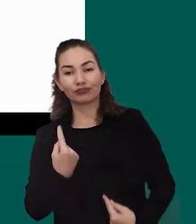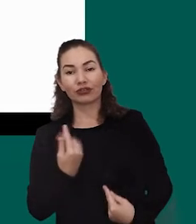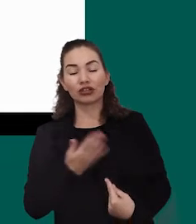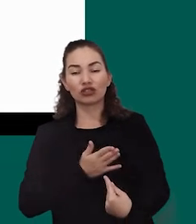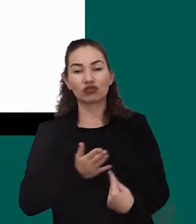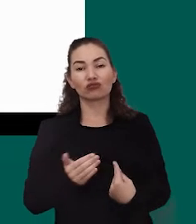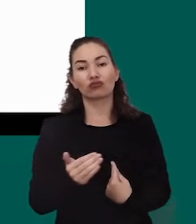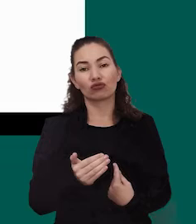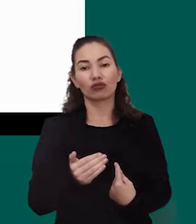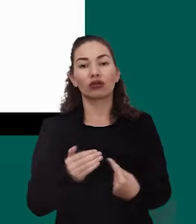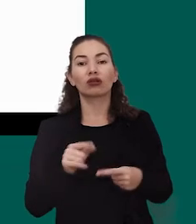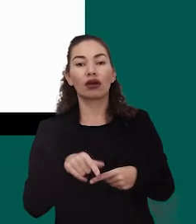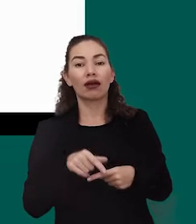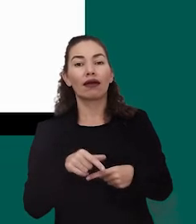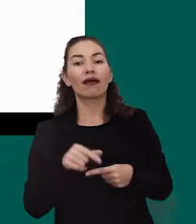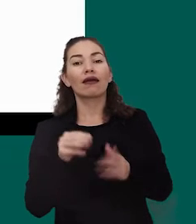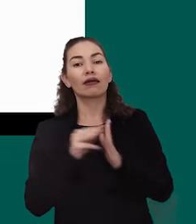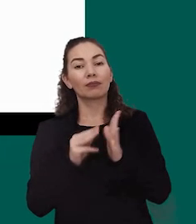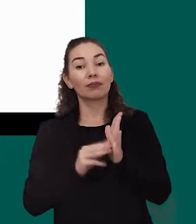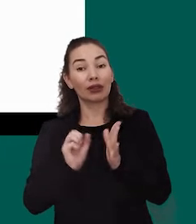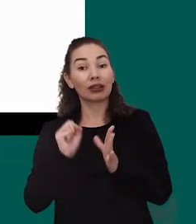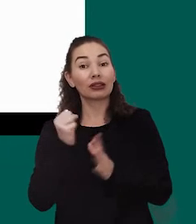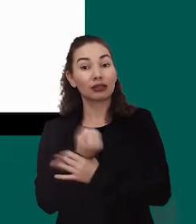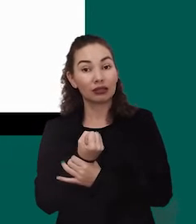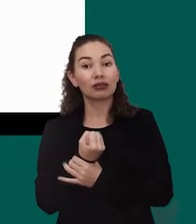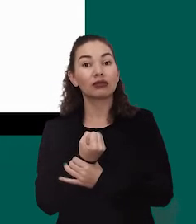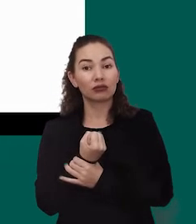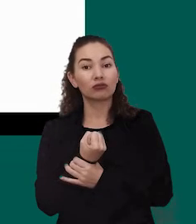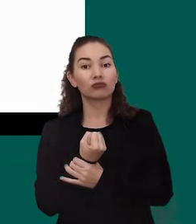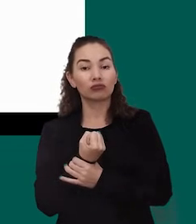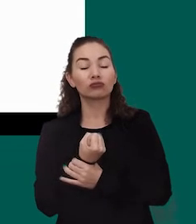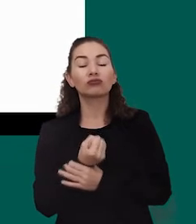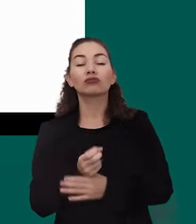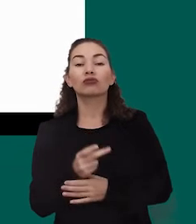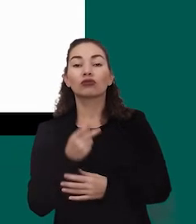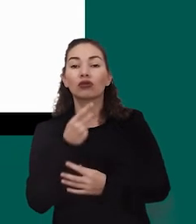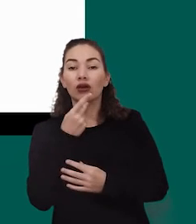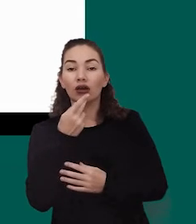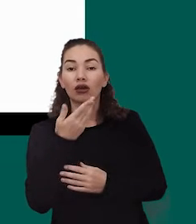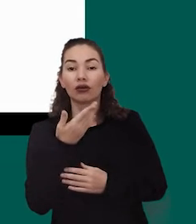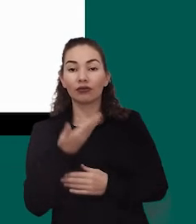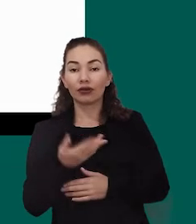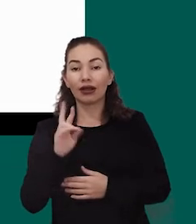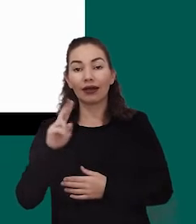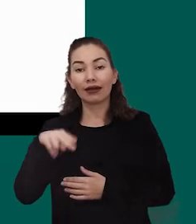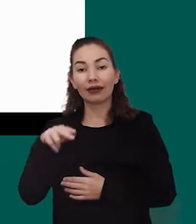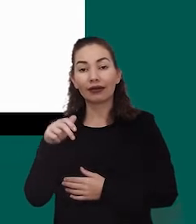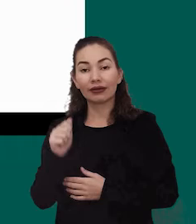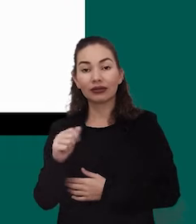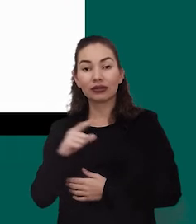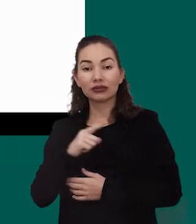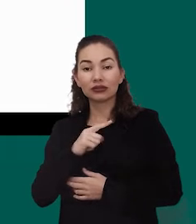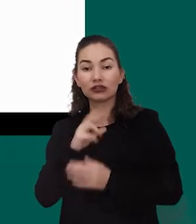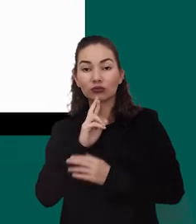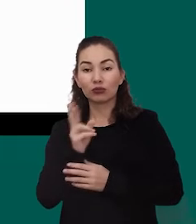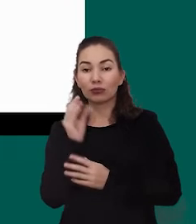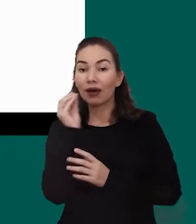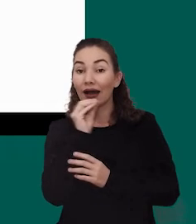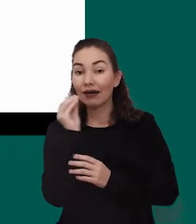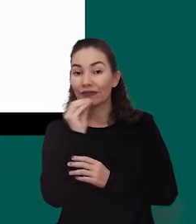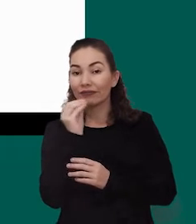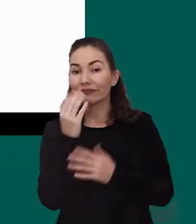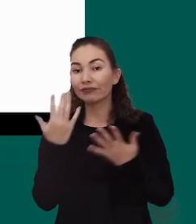A favor desse método, é um método bastante seguro. Contra, sempre se falou na possibilidade de que a vacina de RNA gerasse uma resposta fraca,